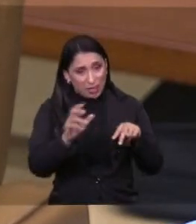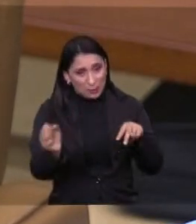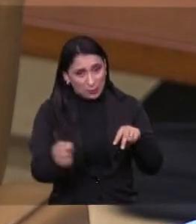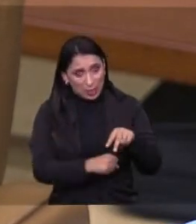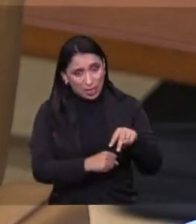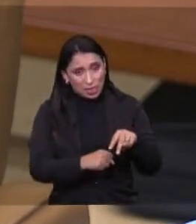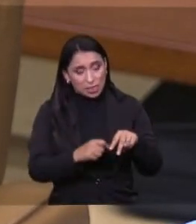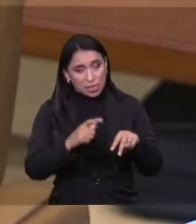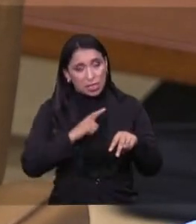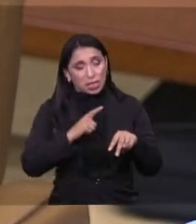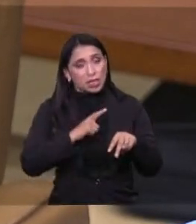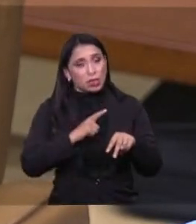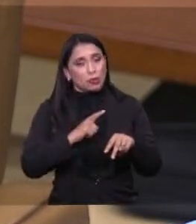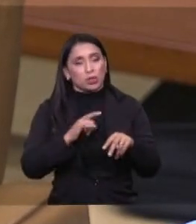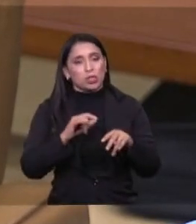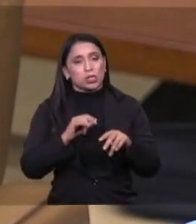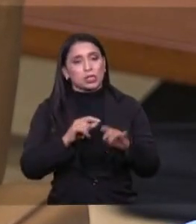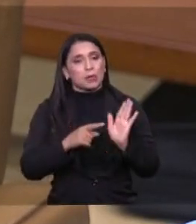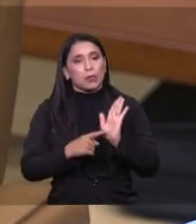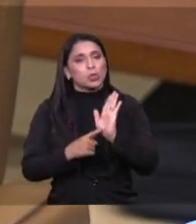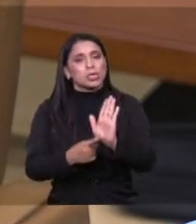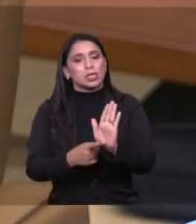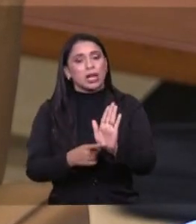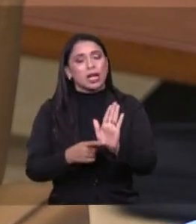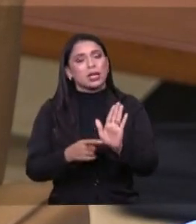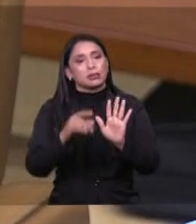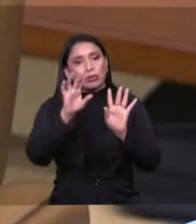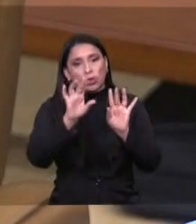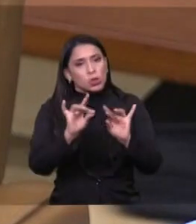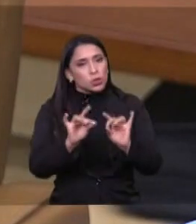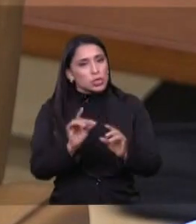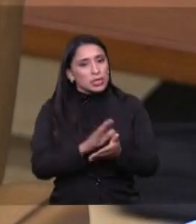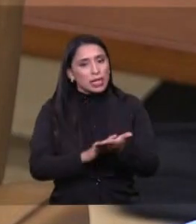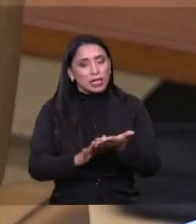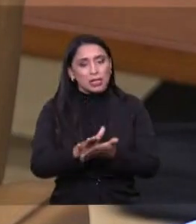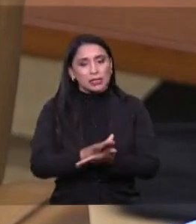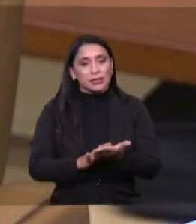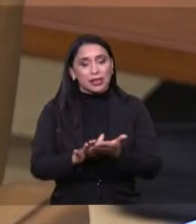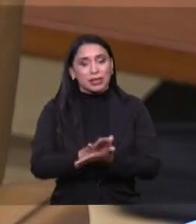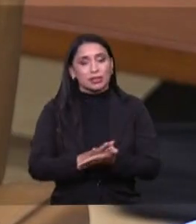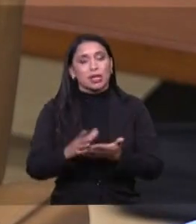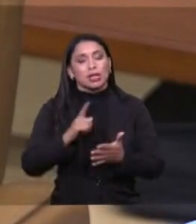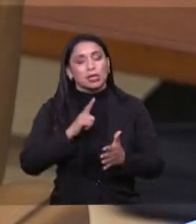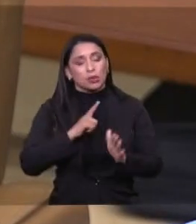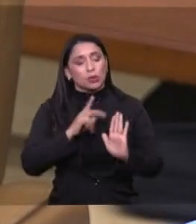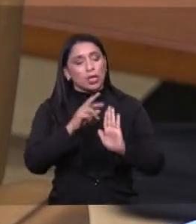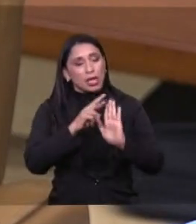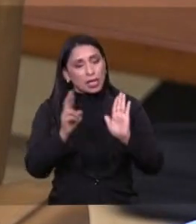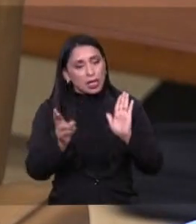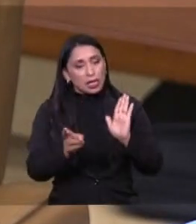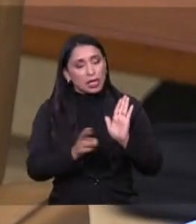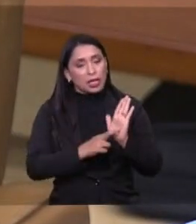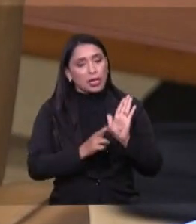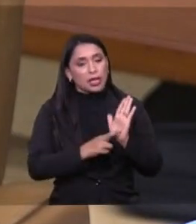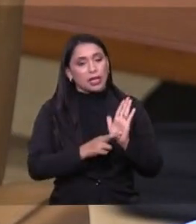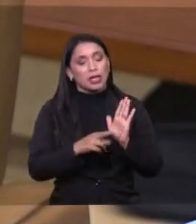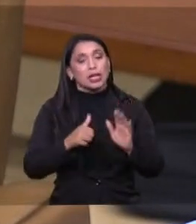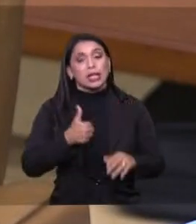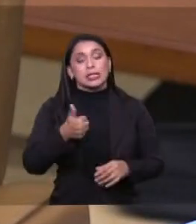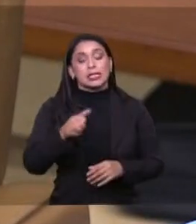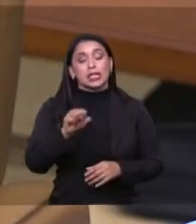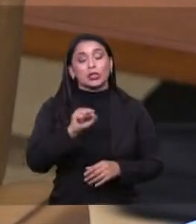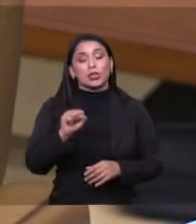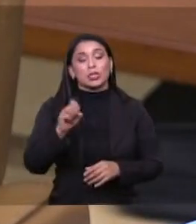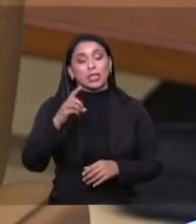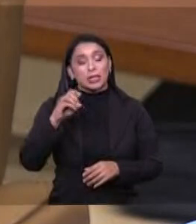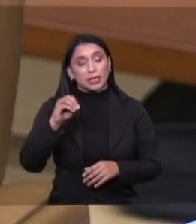de responsabilidade civil, administrativa e penal. Parágrafo único, por meio de regulamento, as autoridades deverão disciplinar em 180 dias